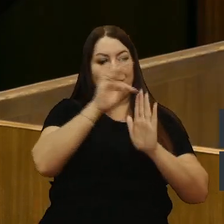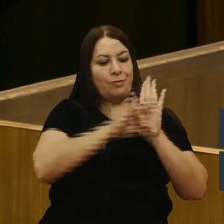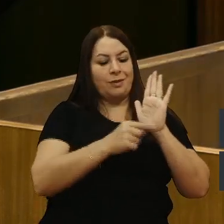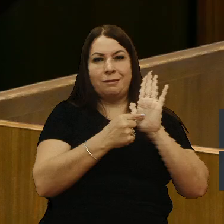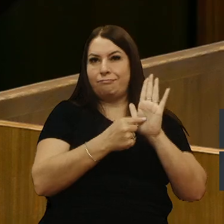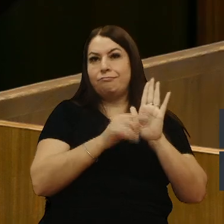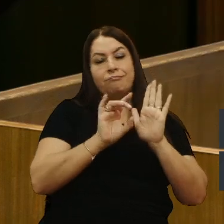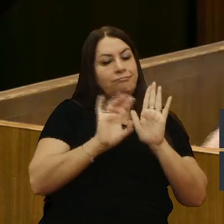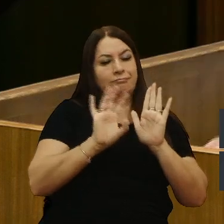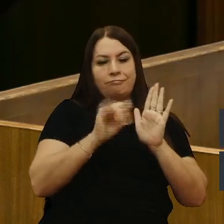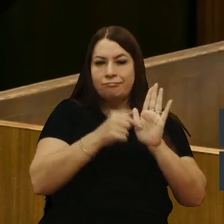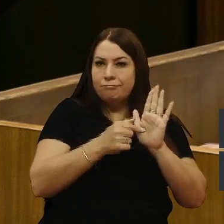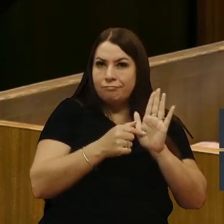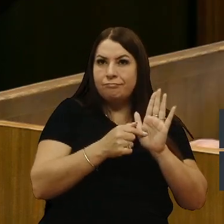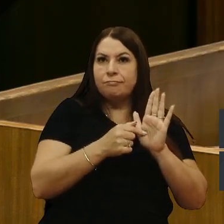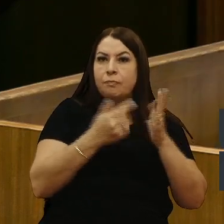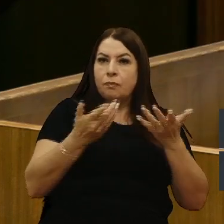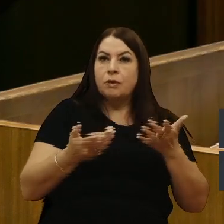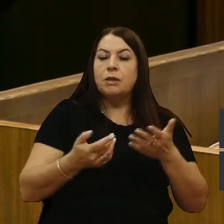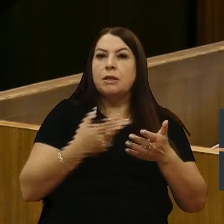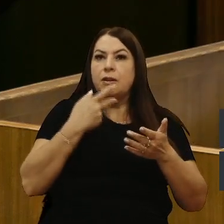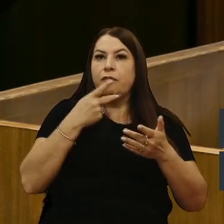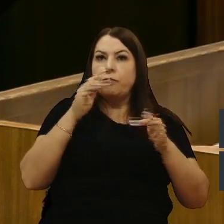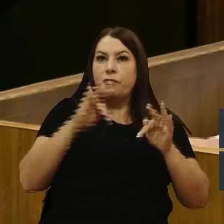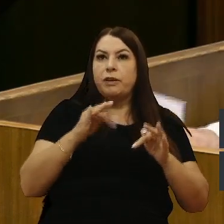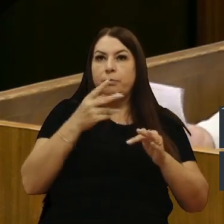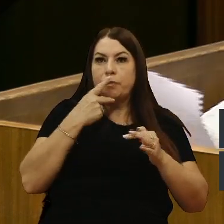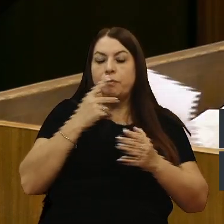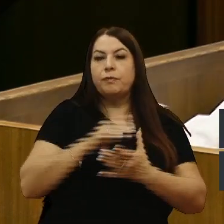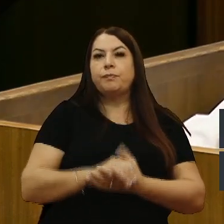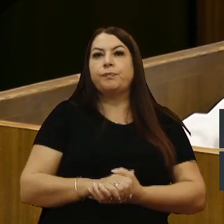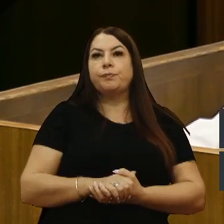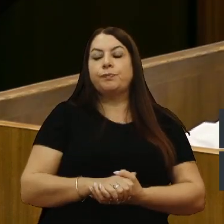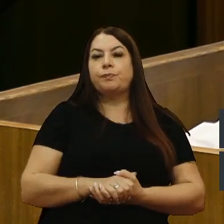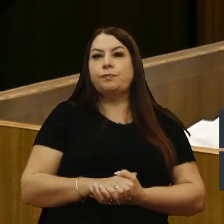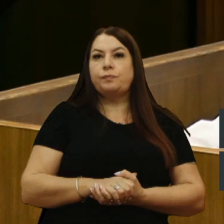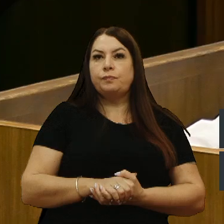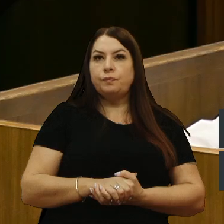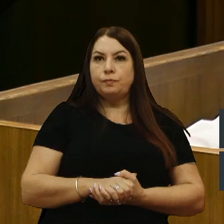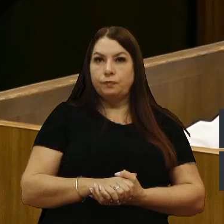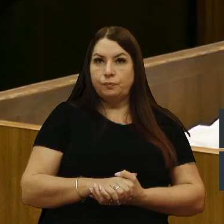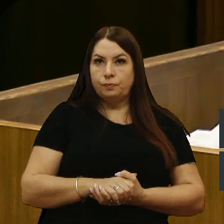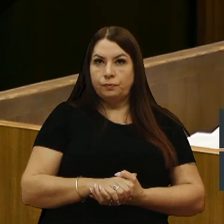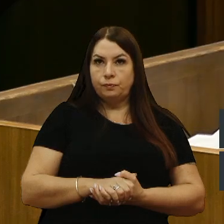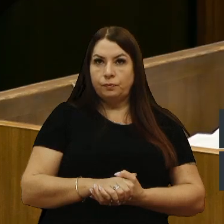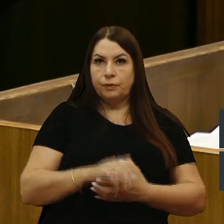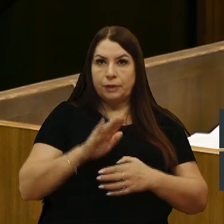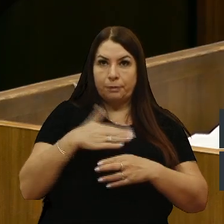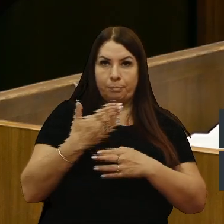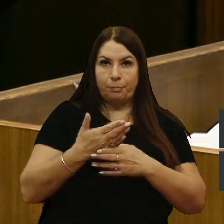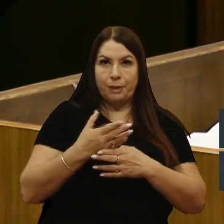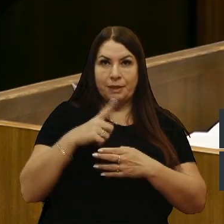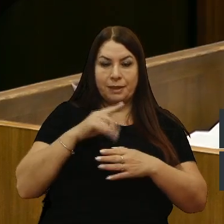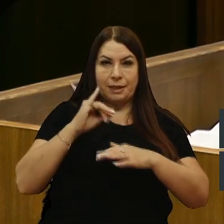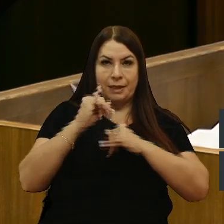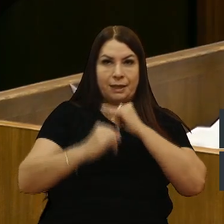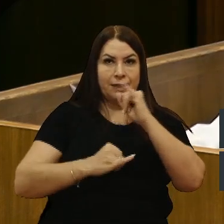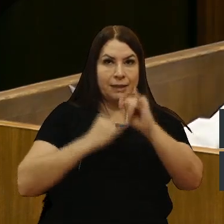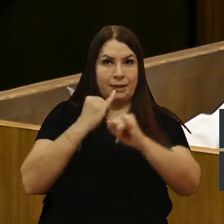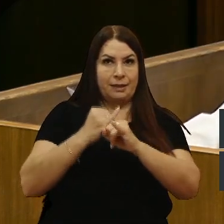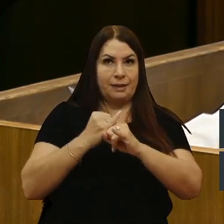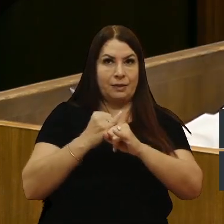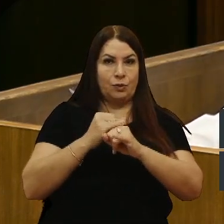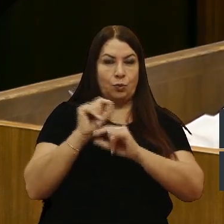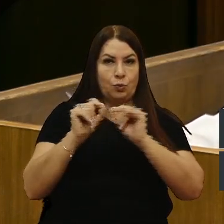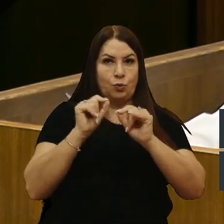Nada mais que isso. E aí eu encerro a minha fala, né, dizendo o seguinte, o que mais está rodando na internet nesse momento,